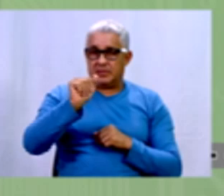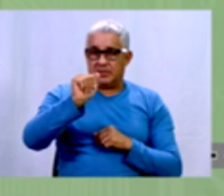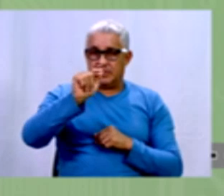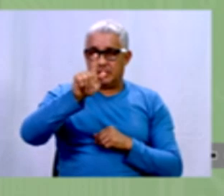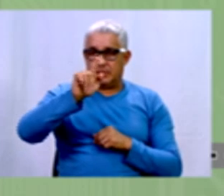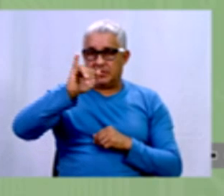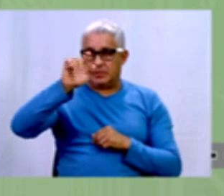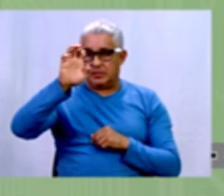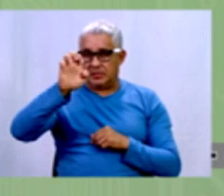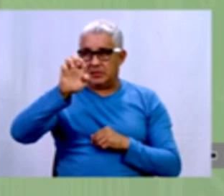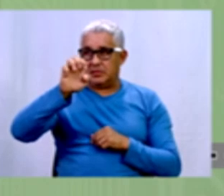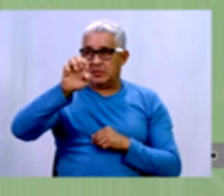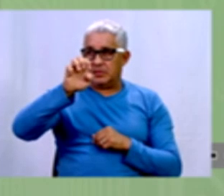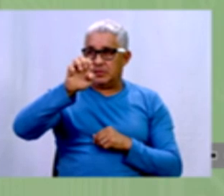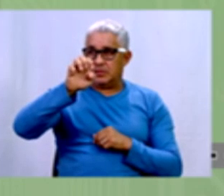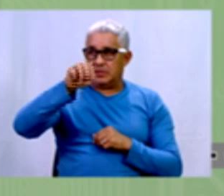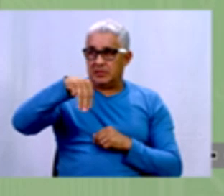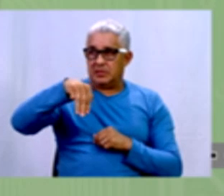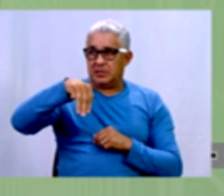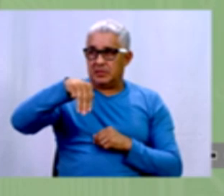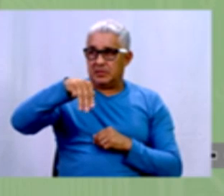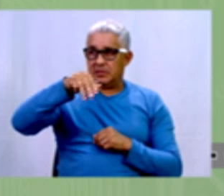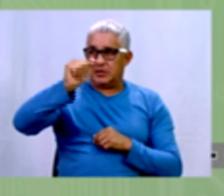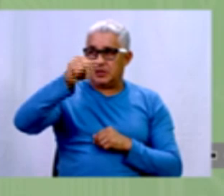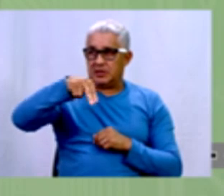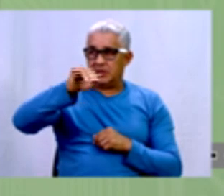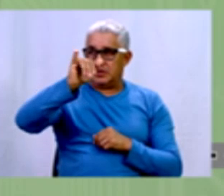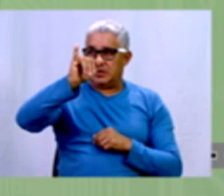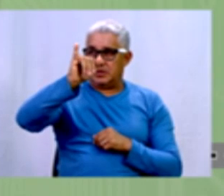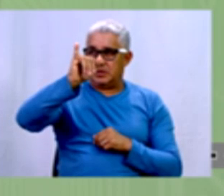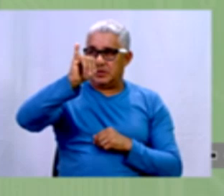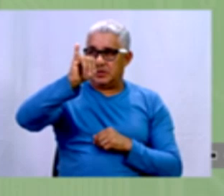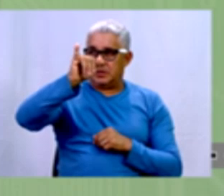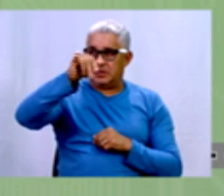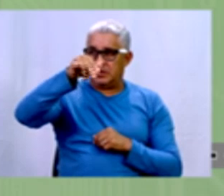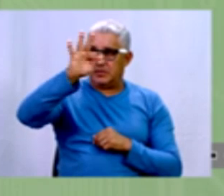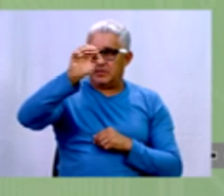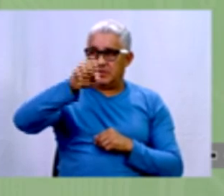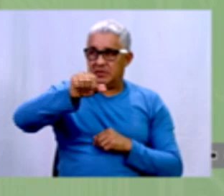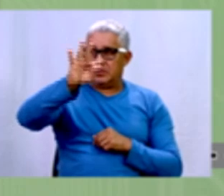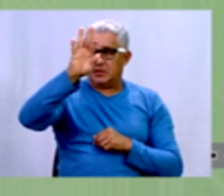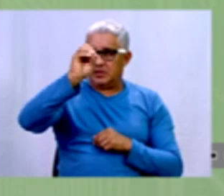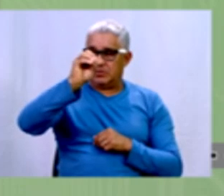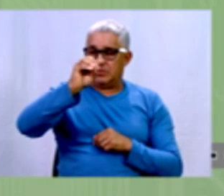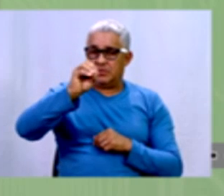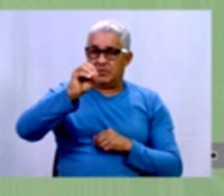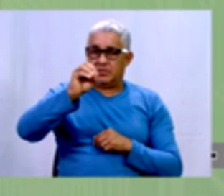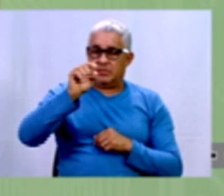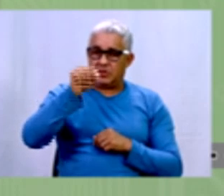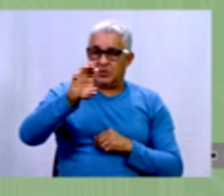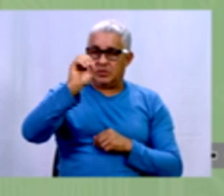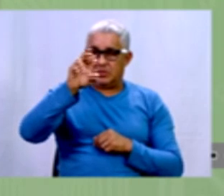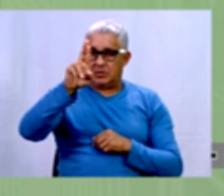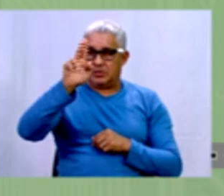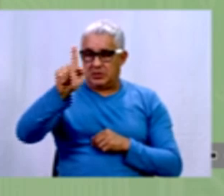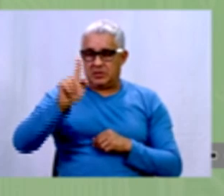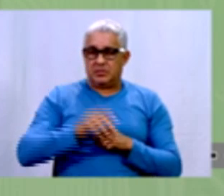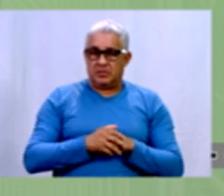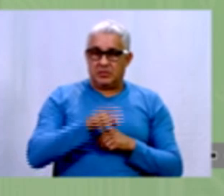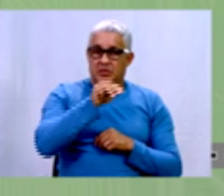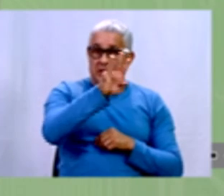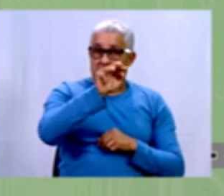agilemanifesto.org, é um site em português, que dá justamente todo o manifesto da onde